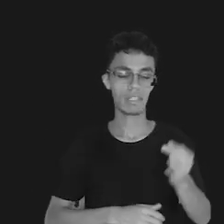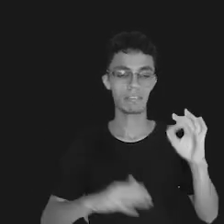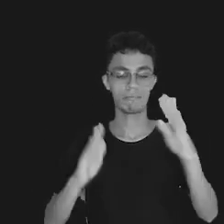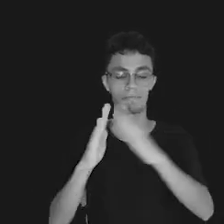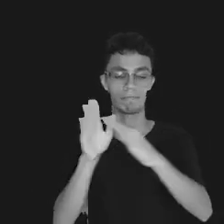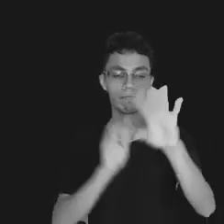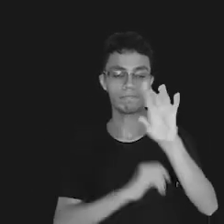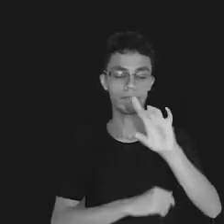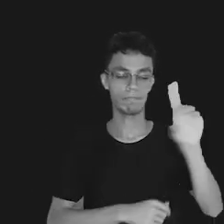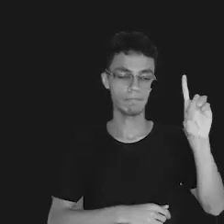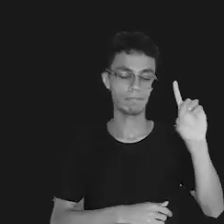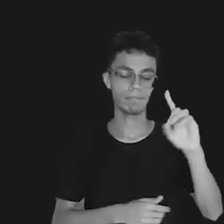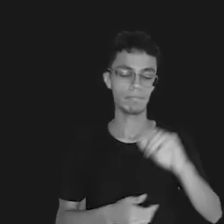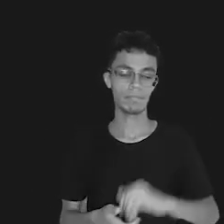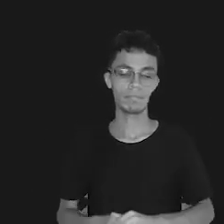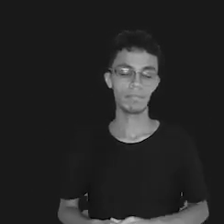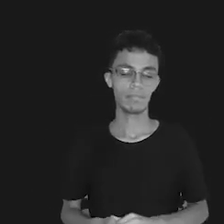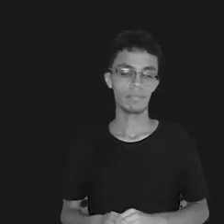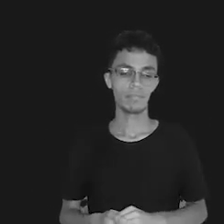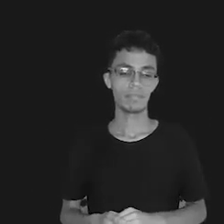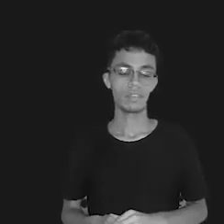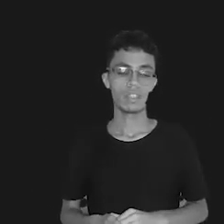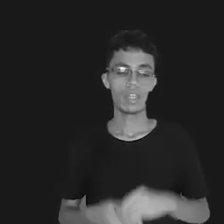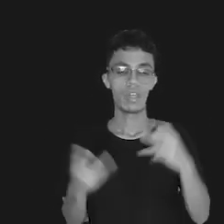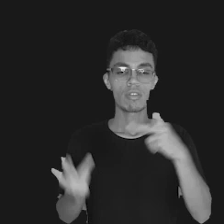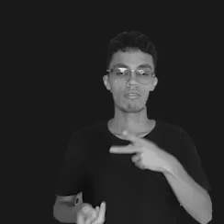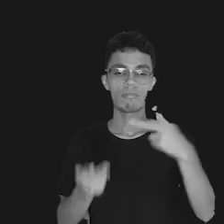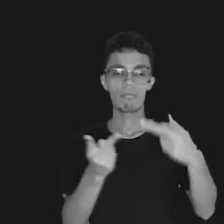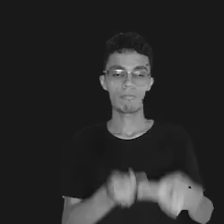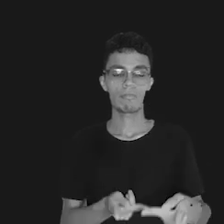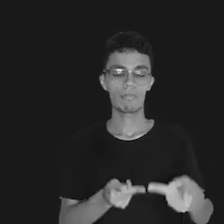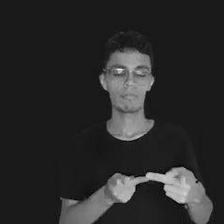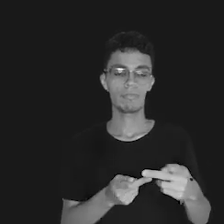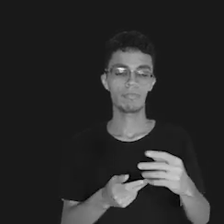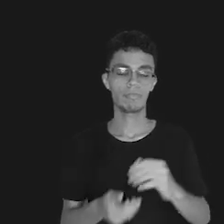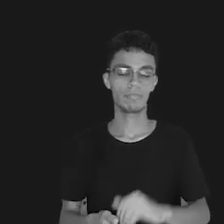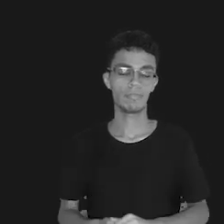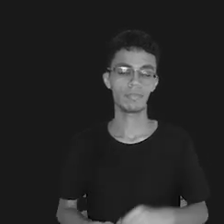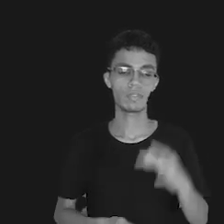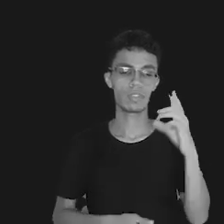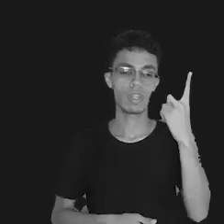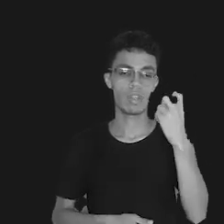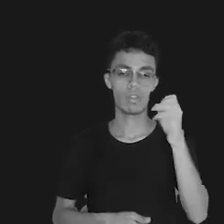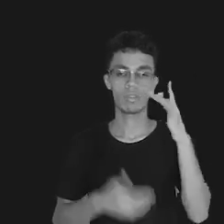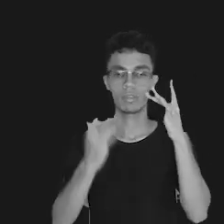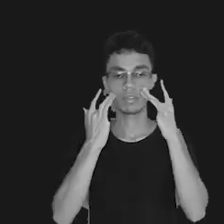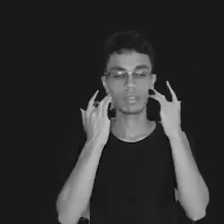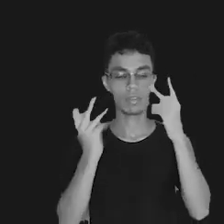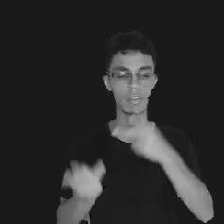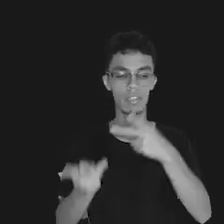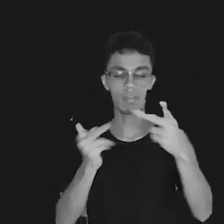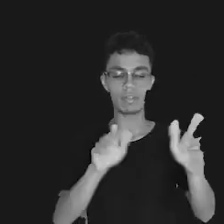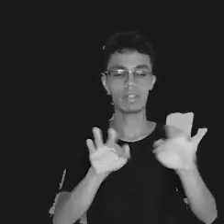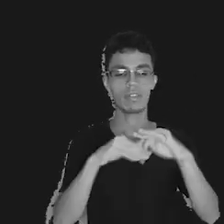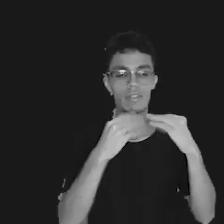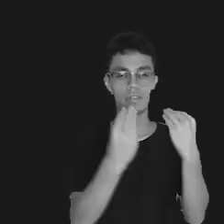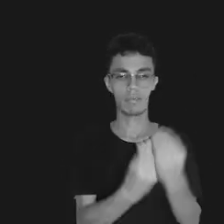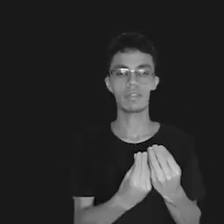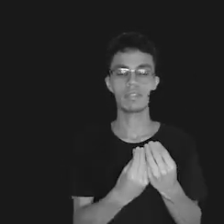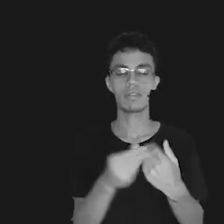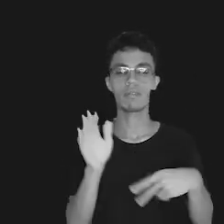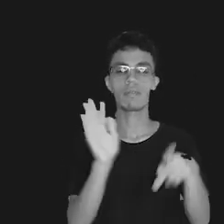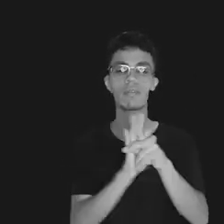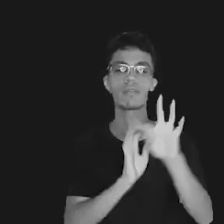igreja. A gente passou pelo Visitante, que é a única peça familiar mesmo da